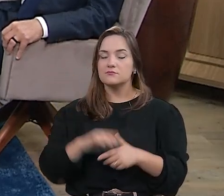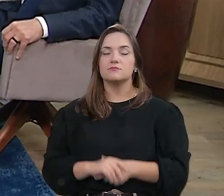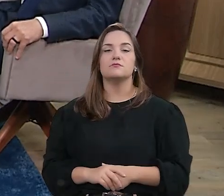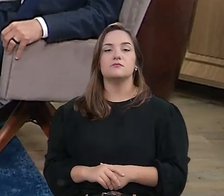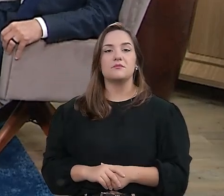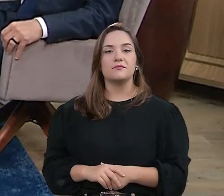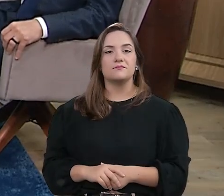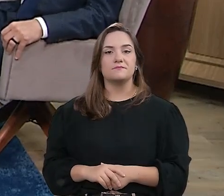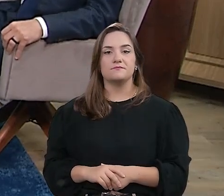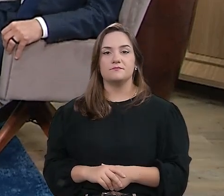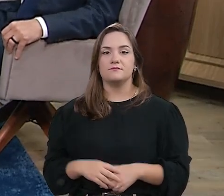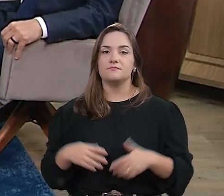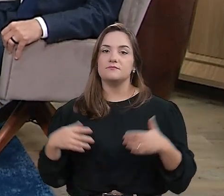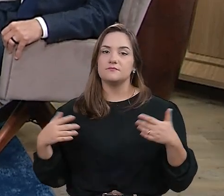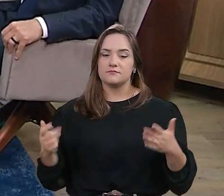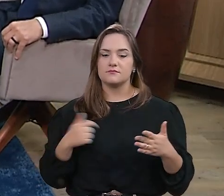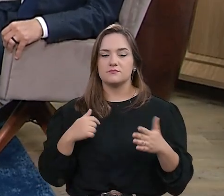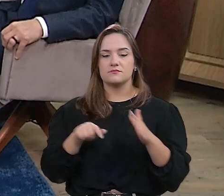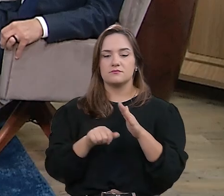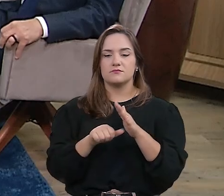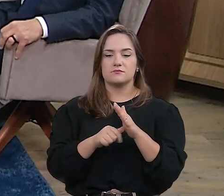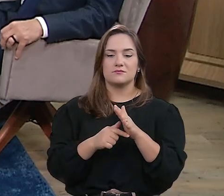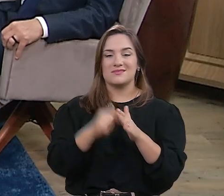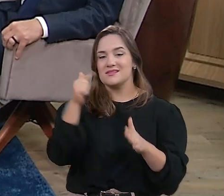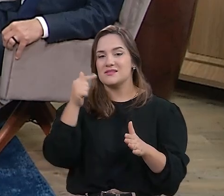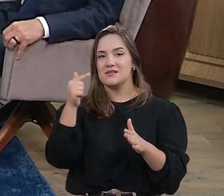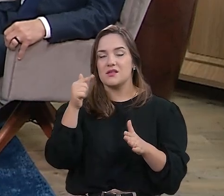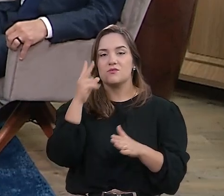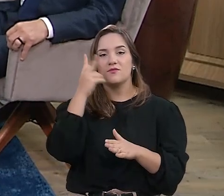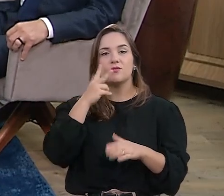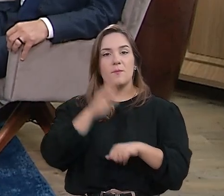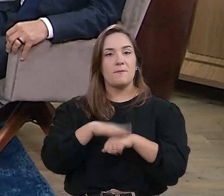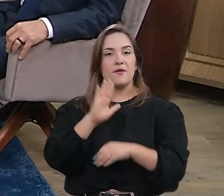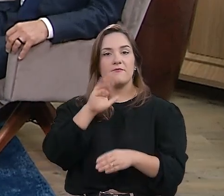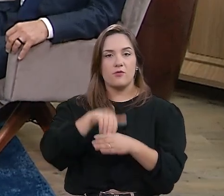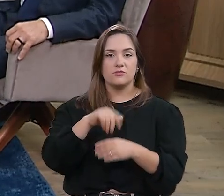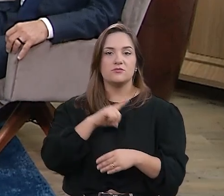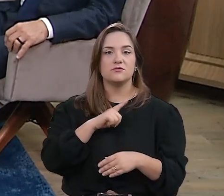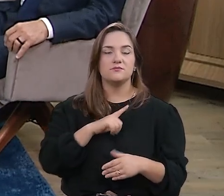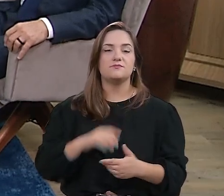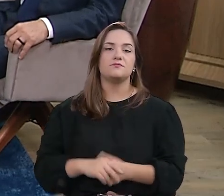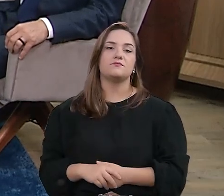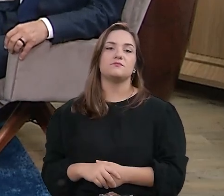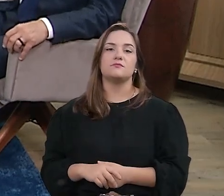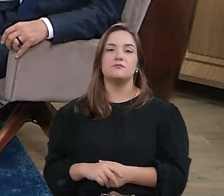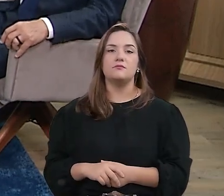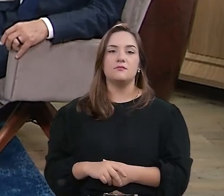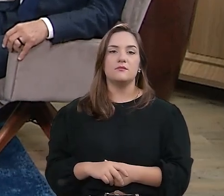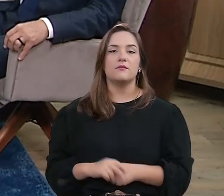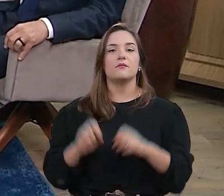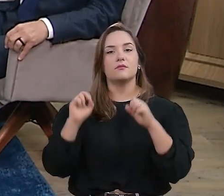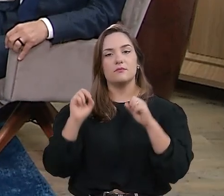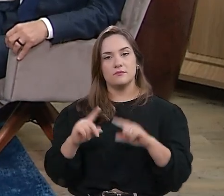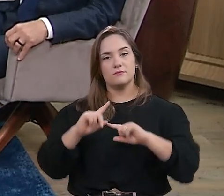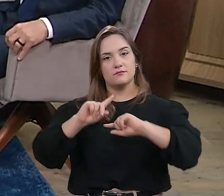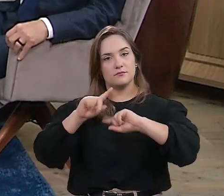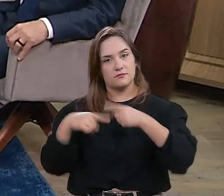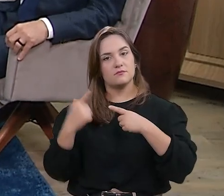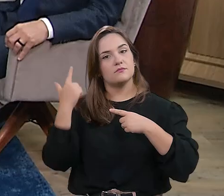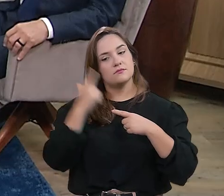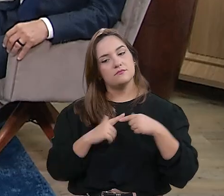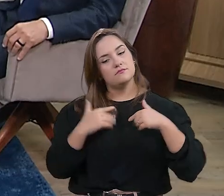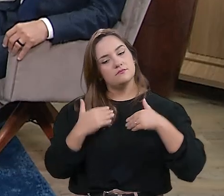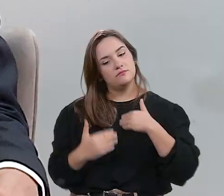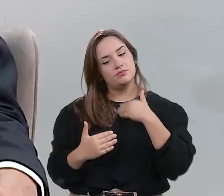Campo Grande e fui o 7º vereador mais votado na época, né? E depois a